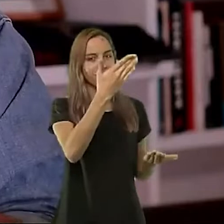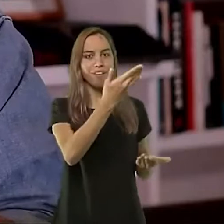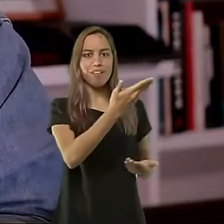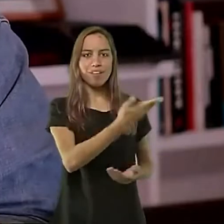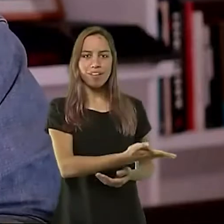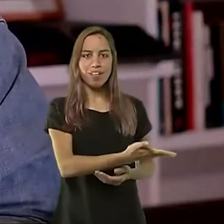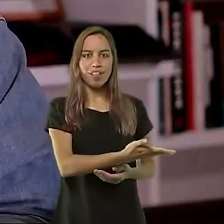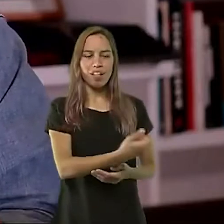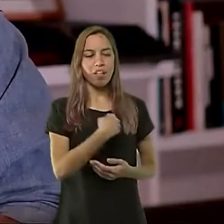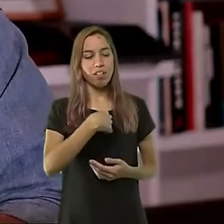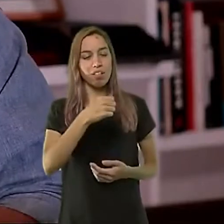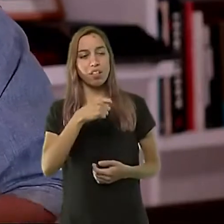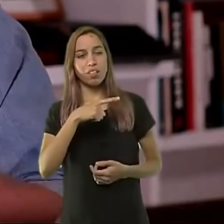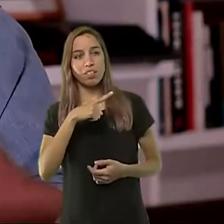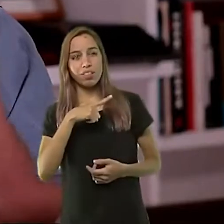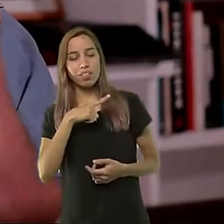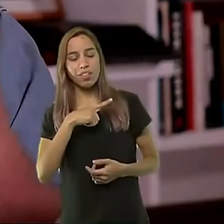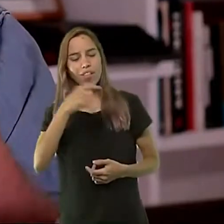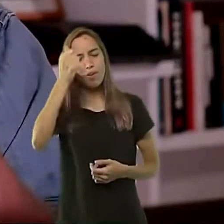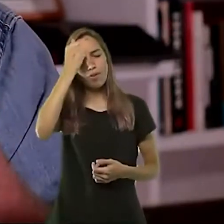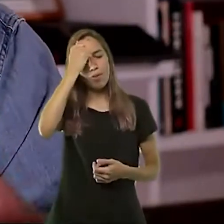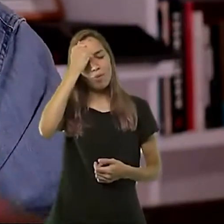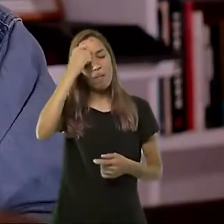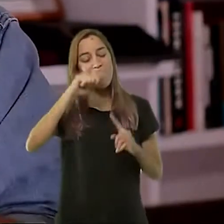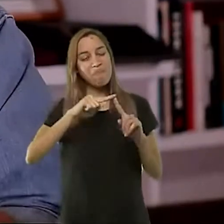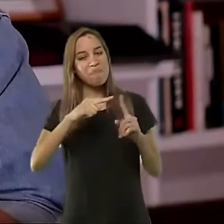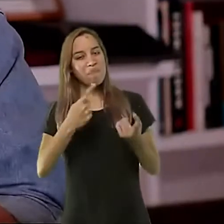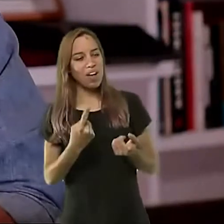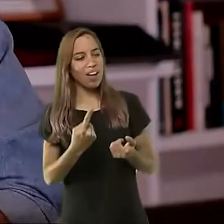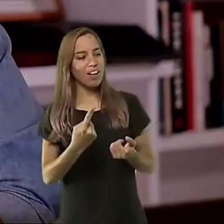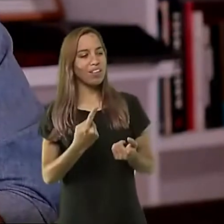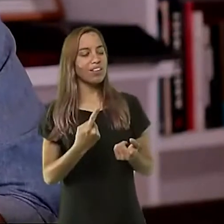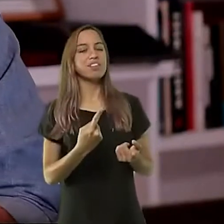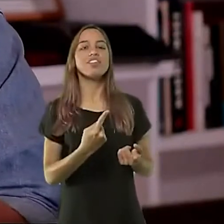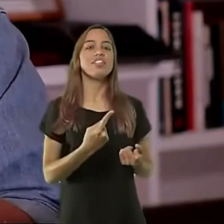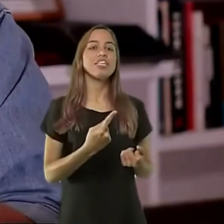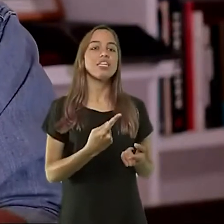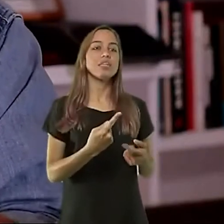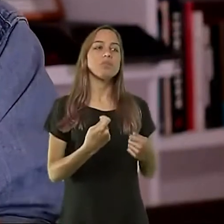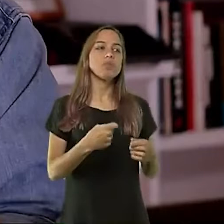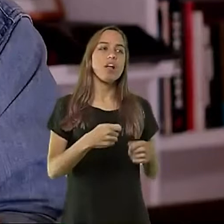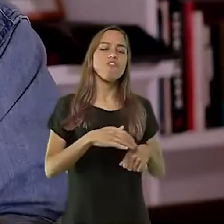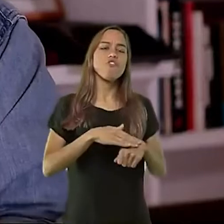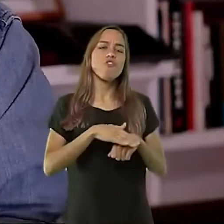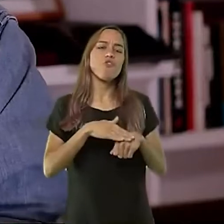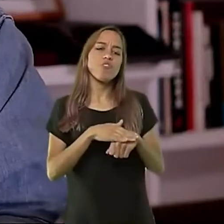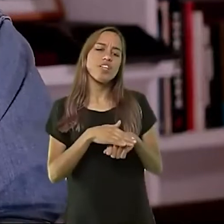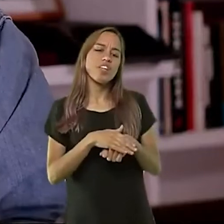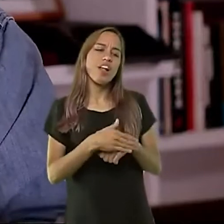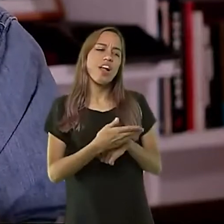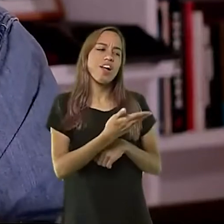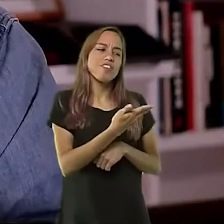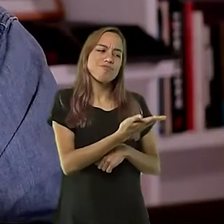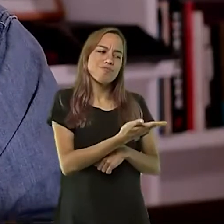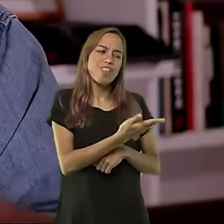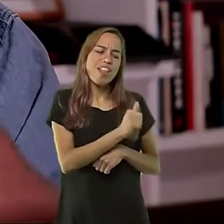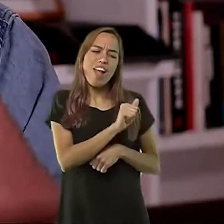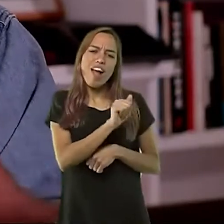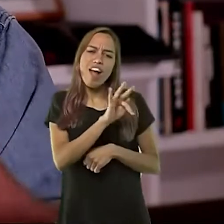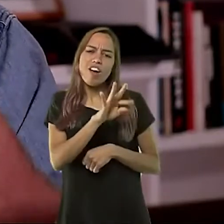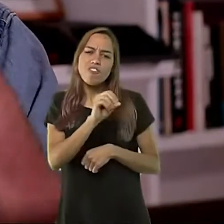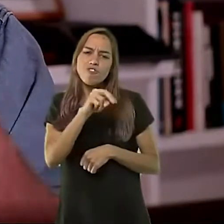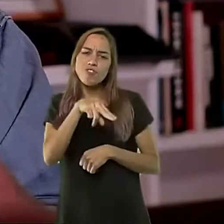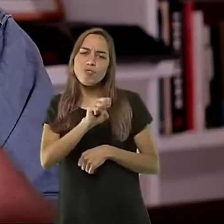feito isso antes. Eu já deveria ter conversado aqui com o Afonso, esse meu xará, Afonso Cruz,